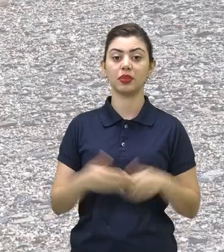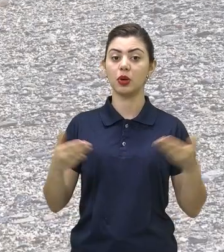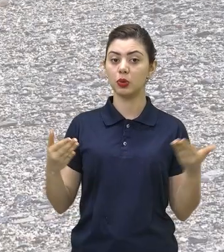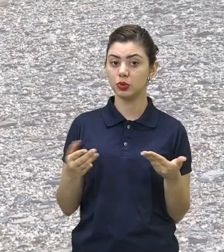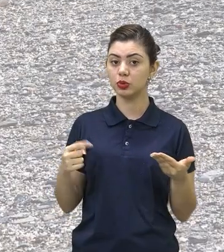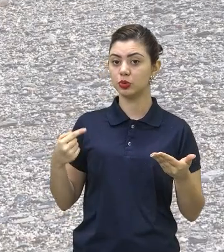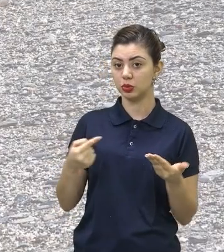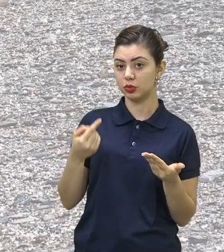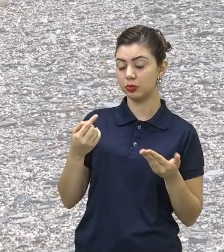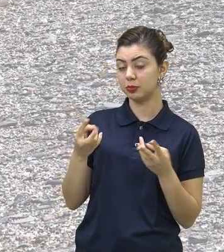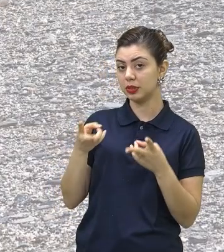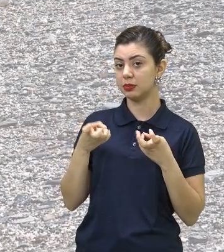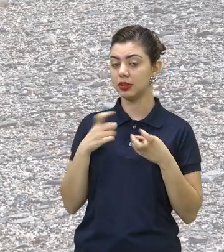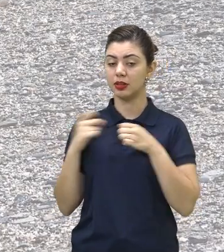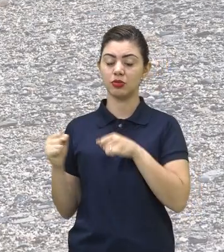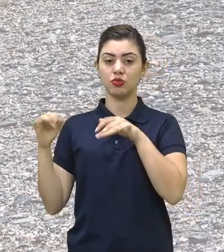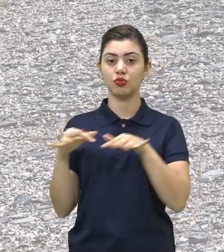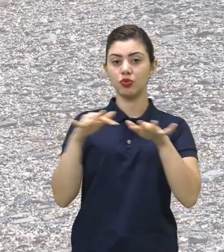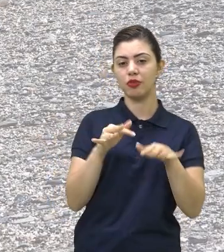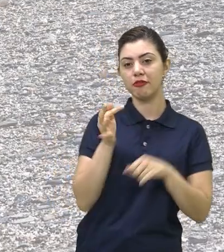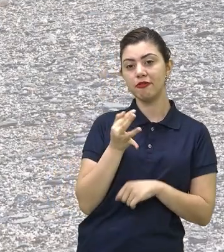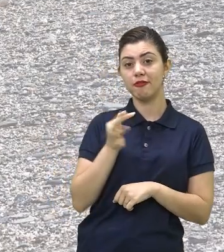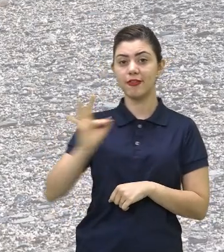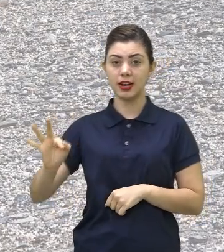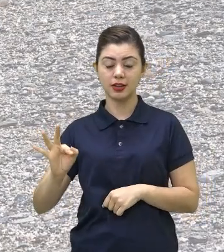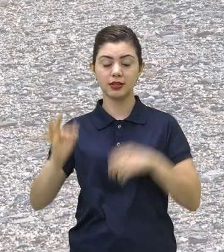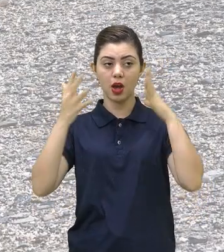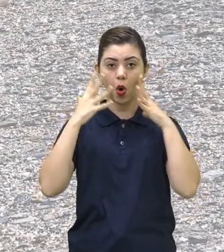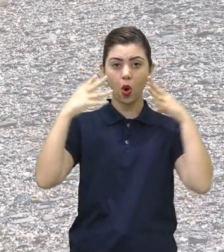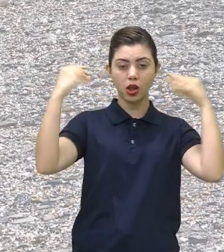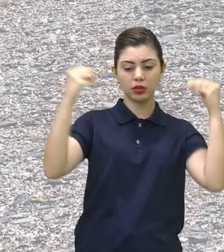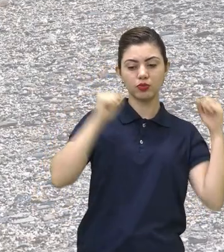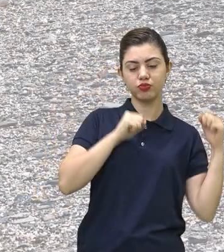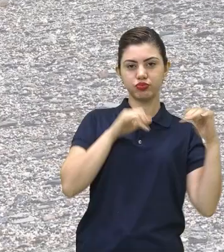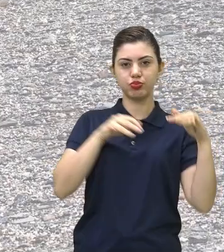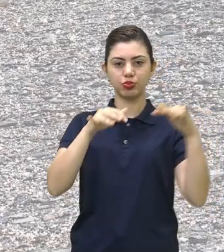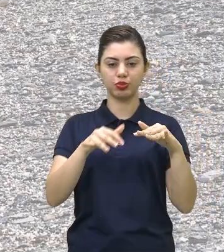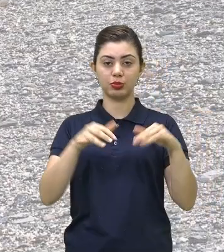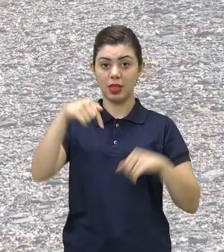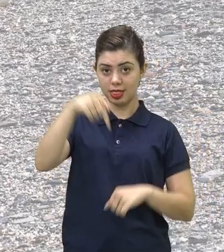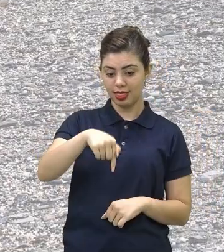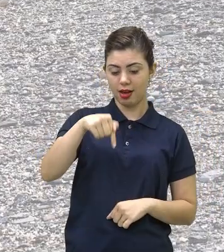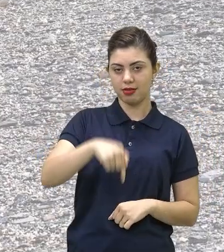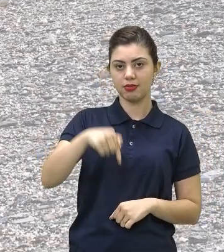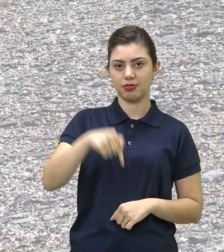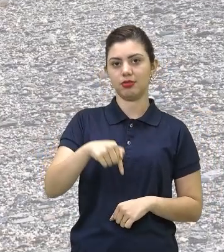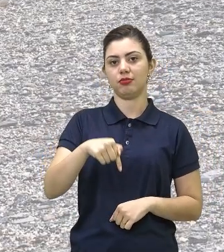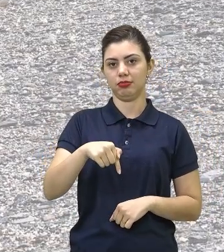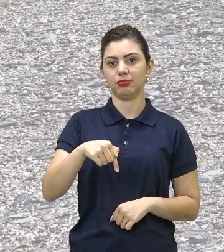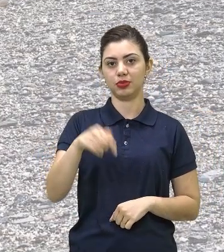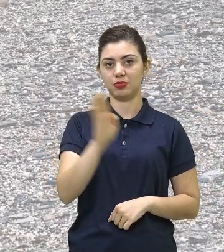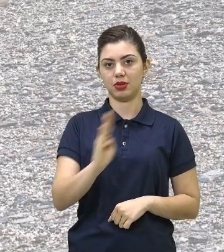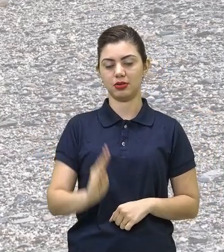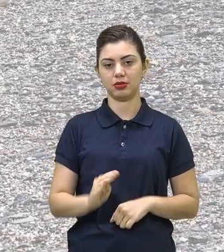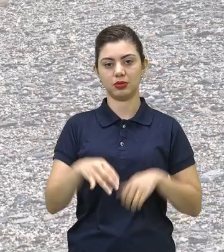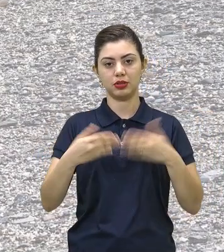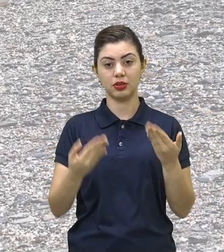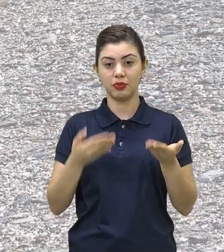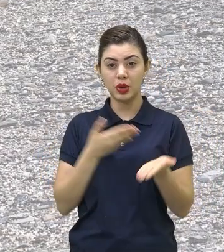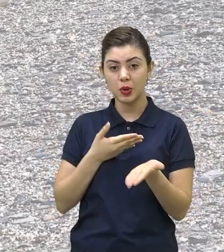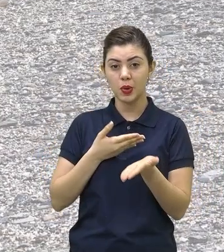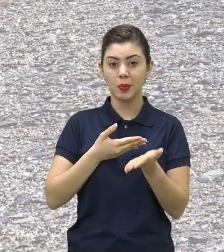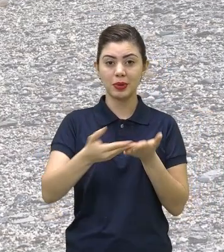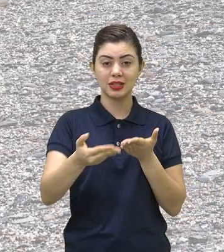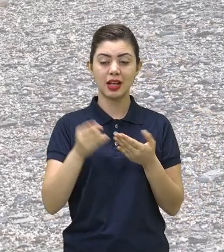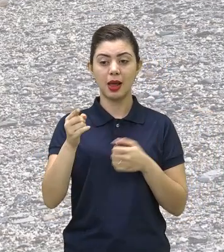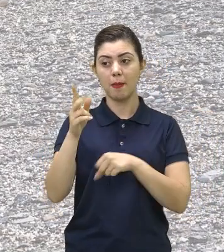então tanto as invasões francesas quanto as invasões holandesas, que vão então começar aí, esses